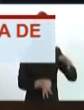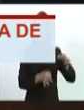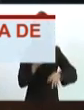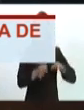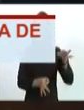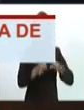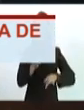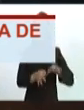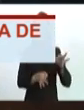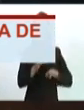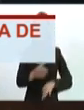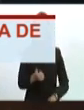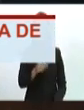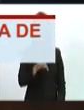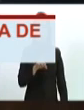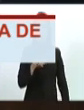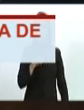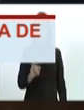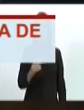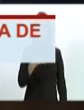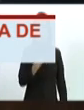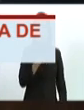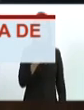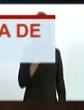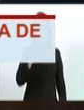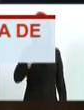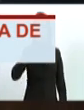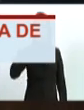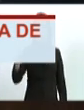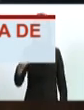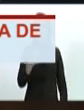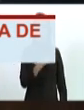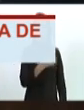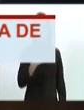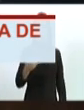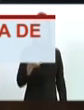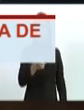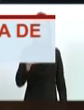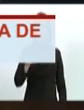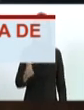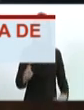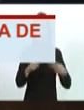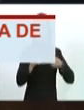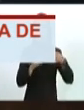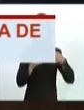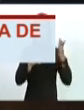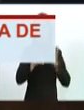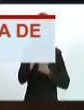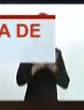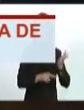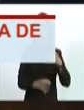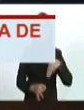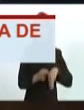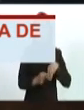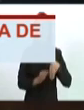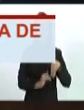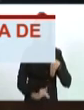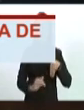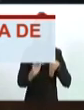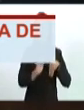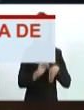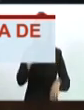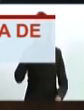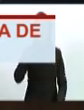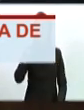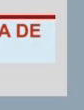para o exterior após 14 de dezembro e ao retornar não apresentar em comprovante de vacinação deverão comprovar